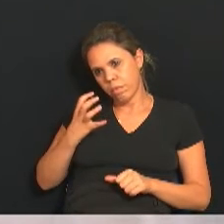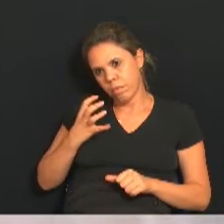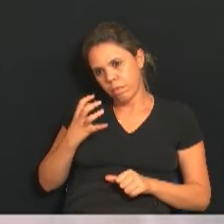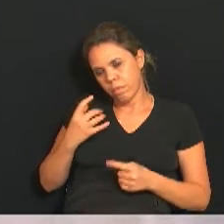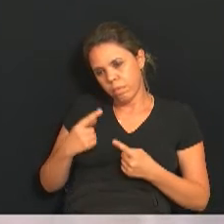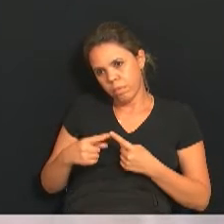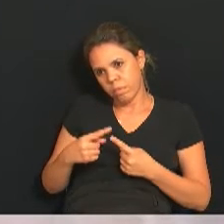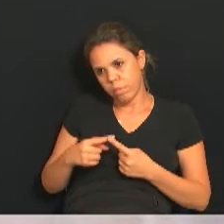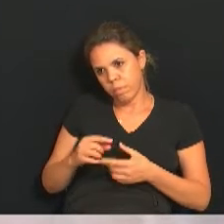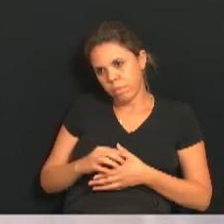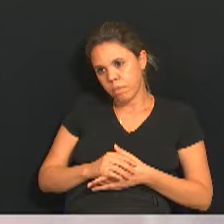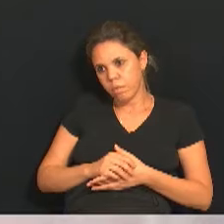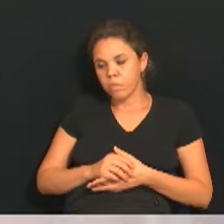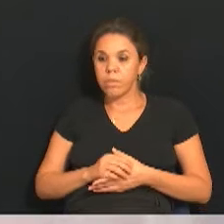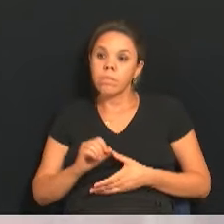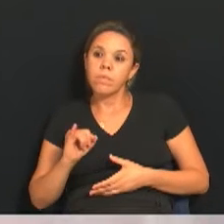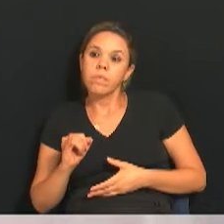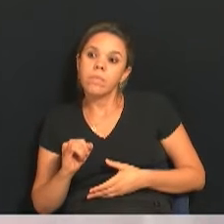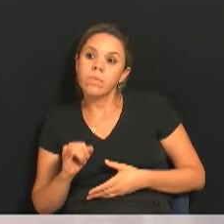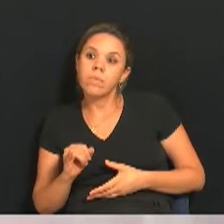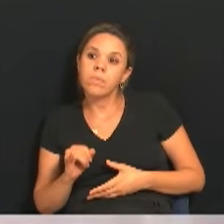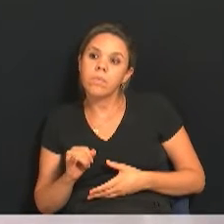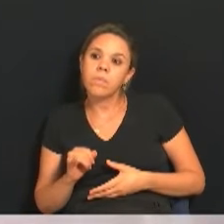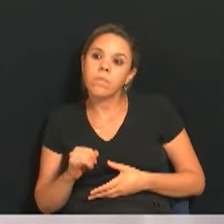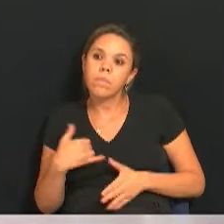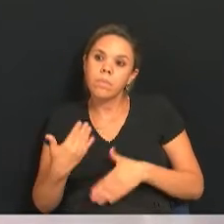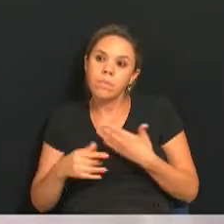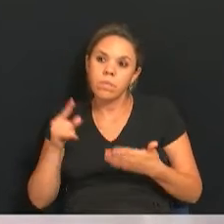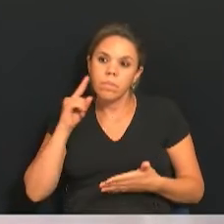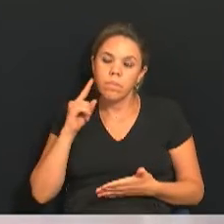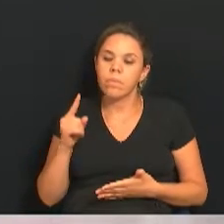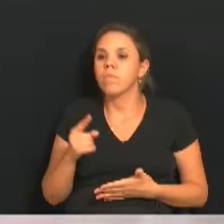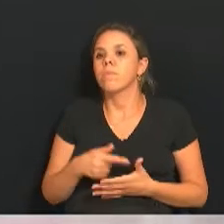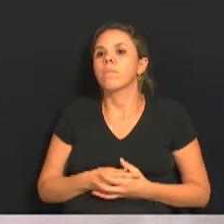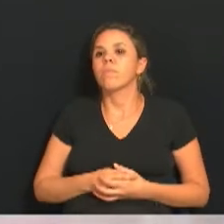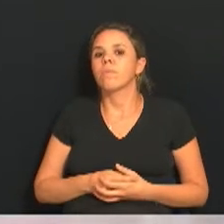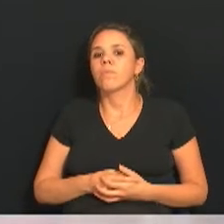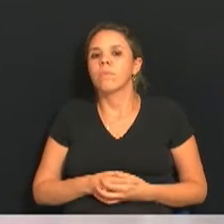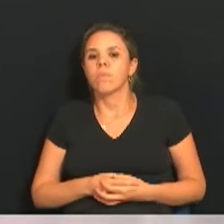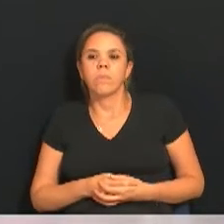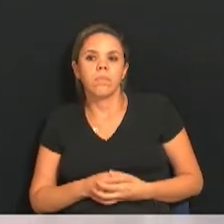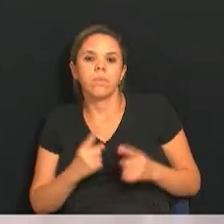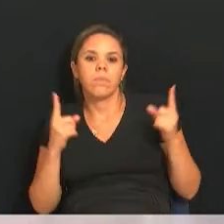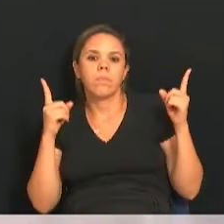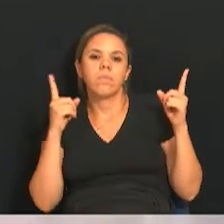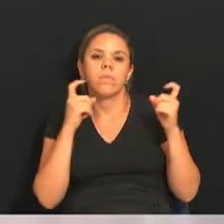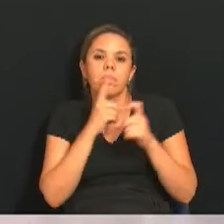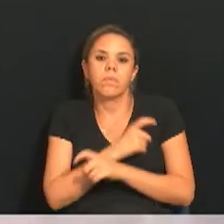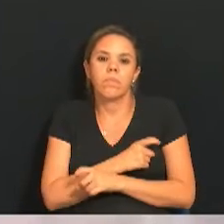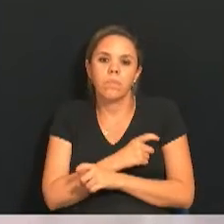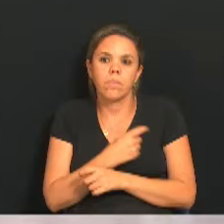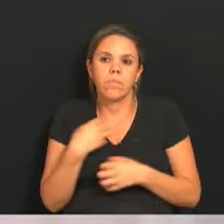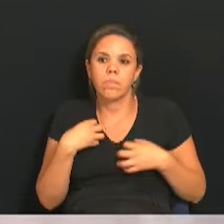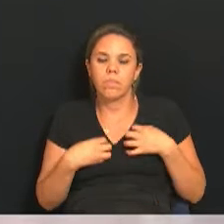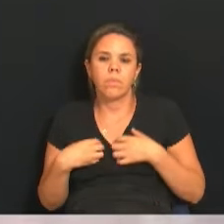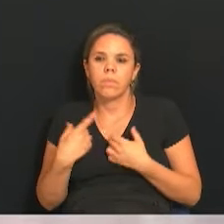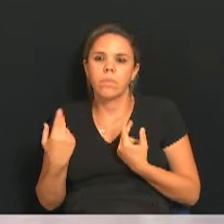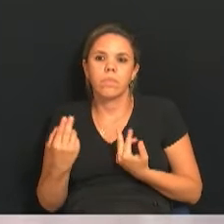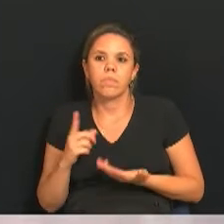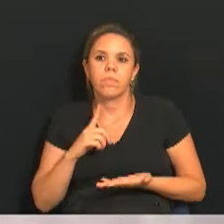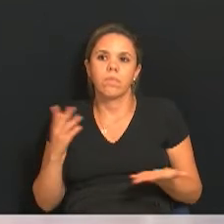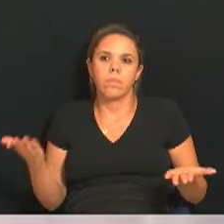porque senão a gente cada dia caminha para uma situação tão difícil e tão desagradável como nós temos